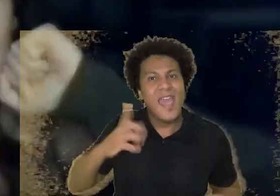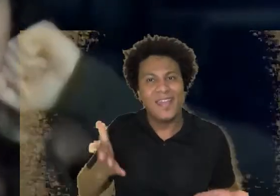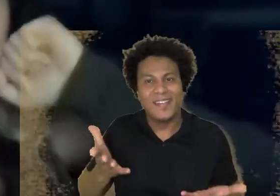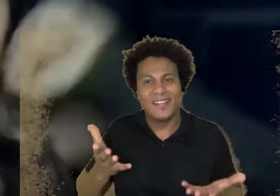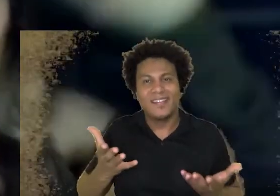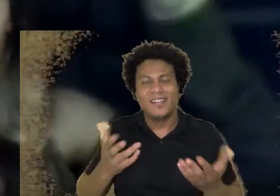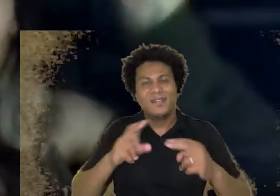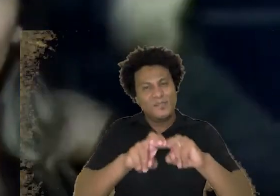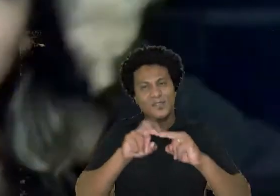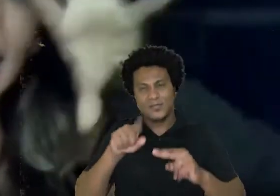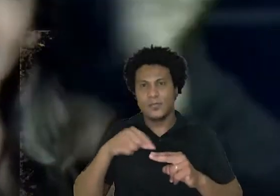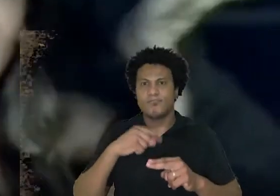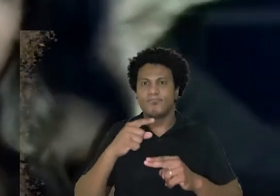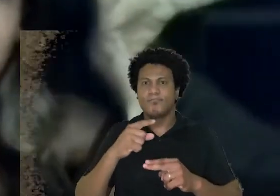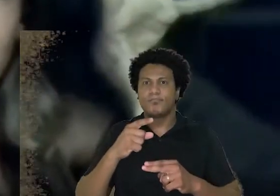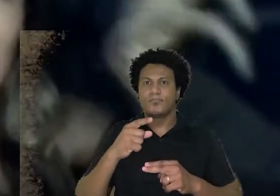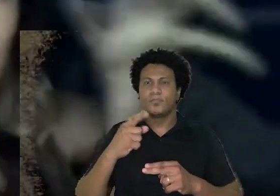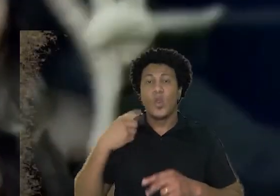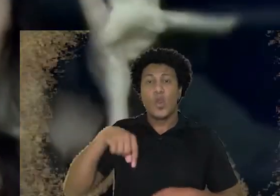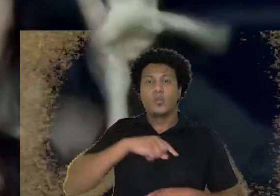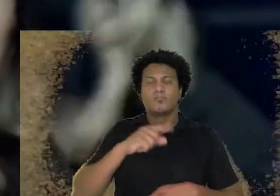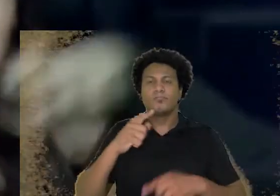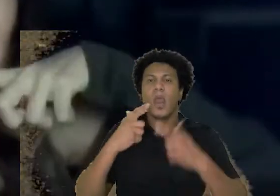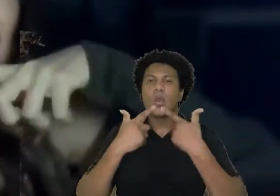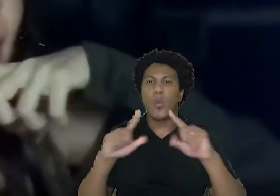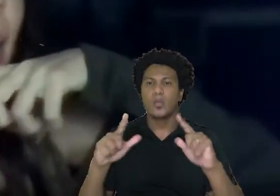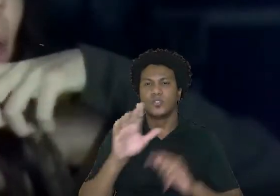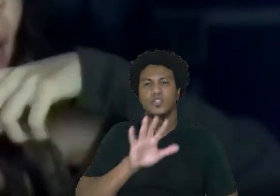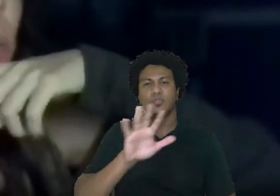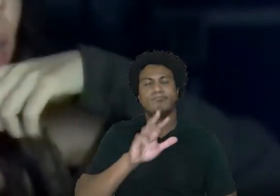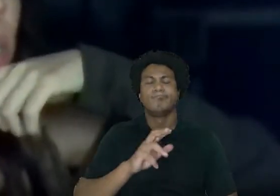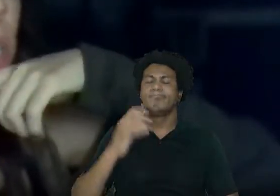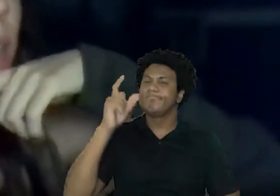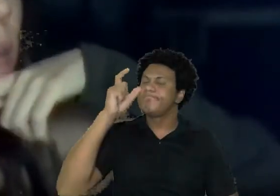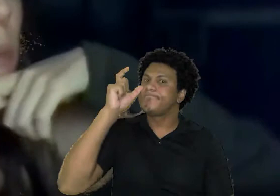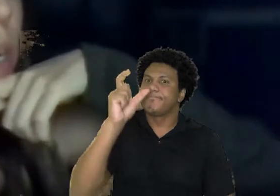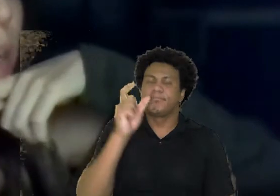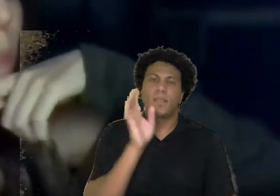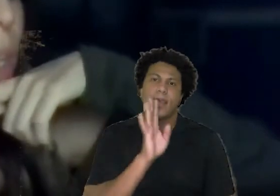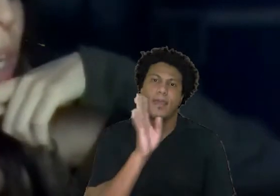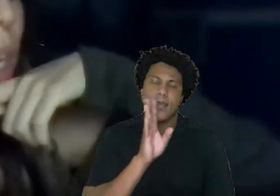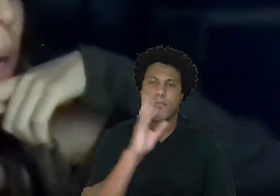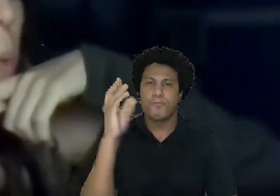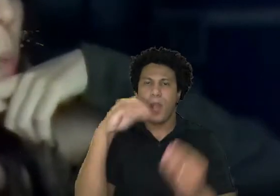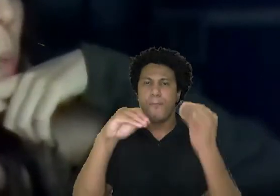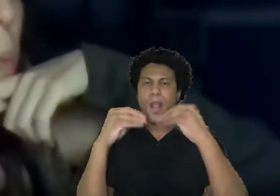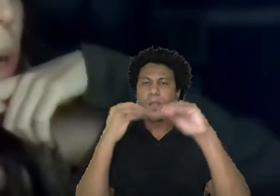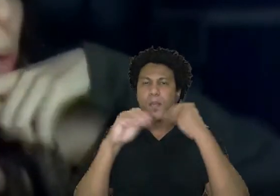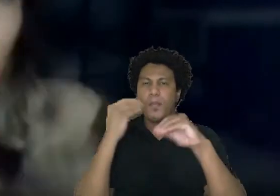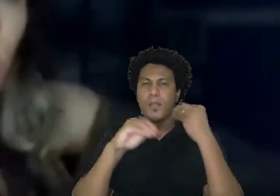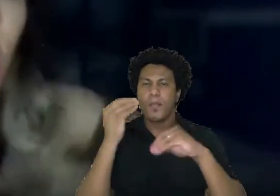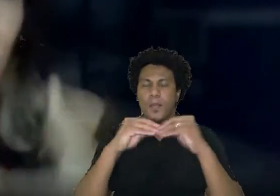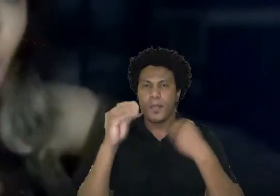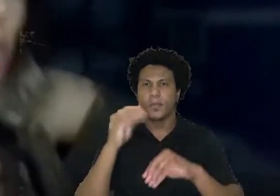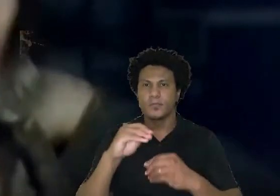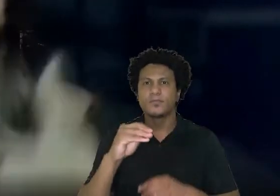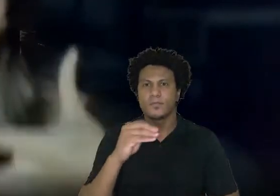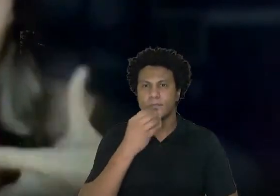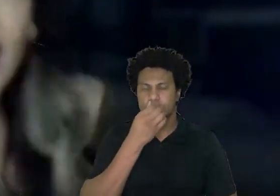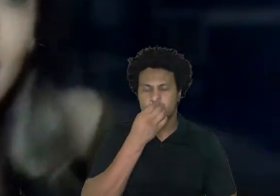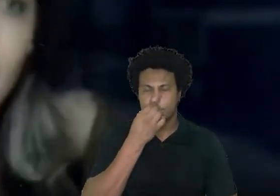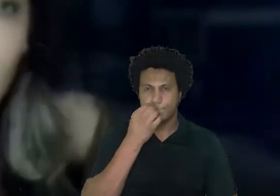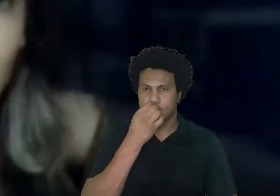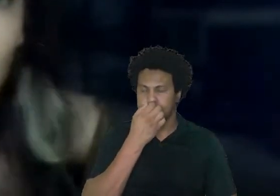no joelho. Porque está ali, sabe? Está ali, e aí eu acho que a gente tem uma construção de linguagem